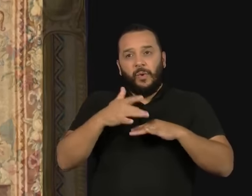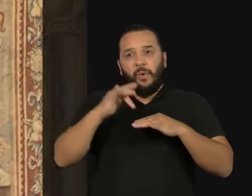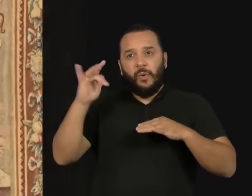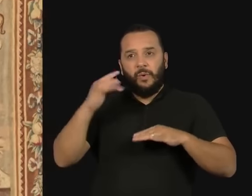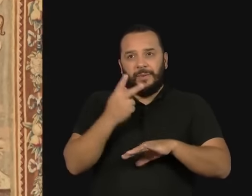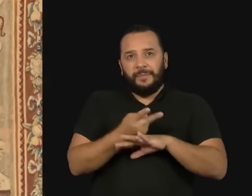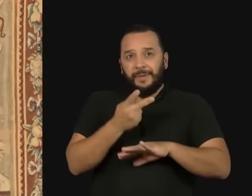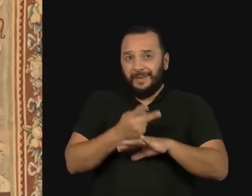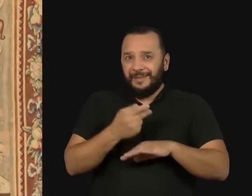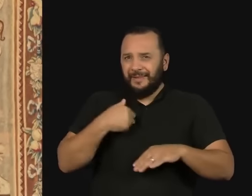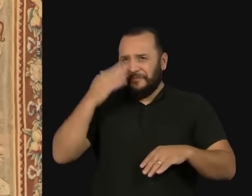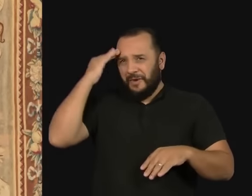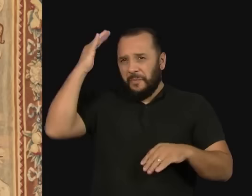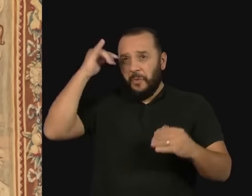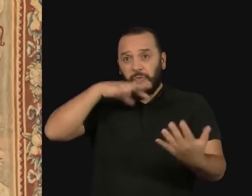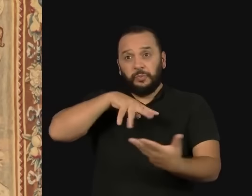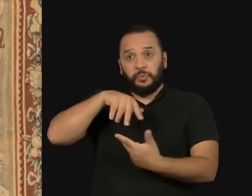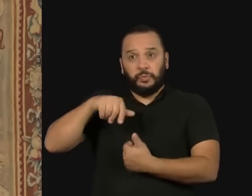alcançaram renome mundial.